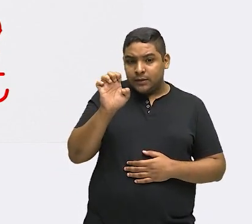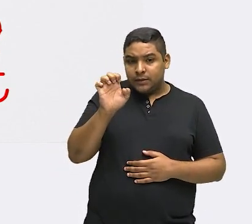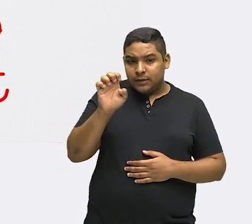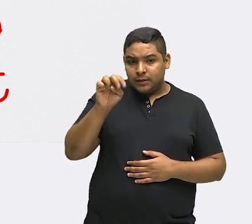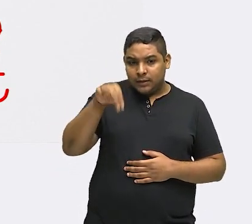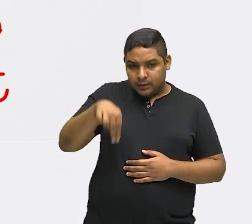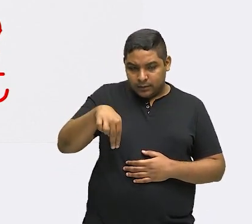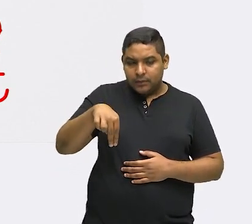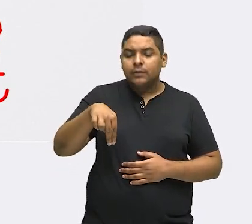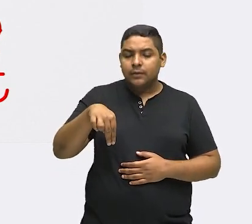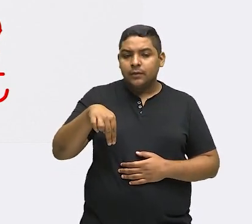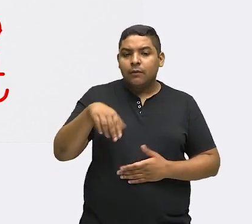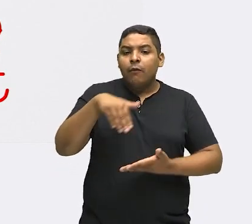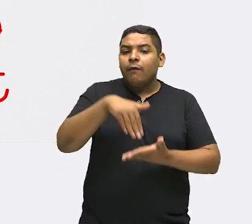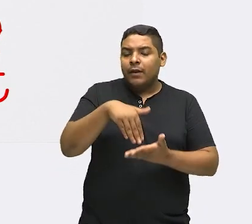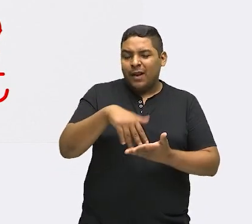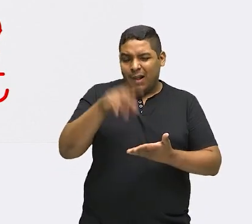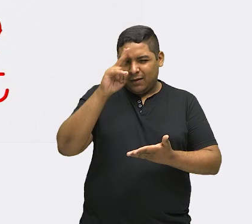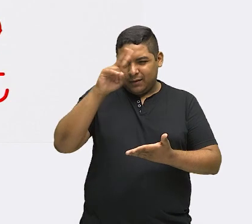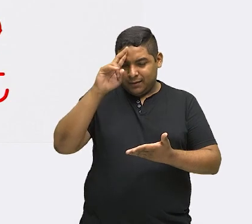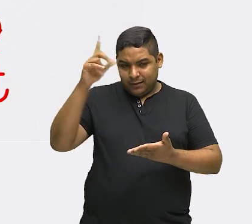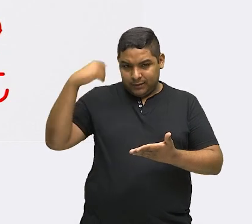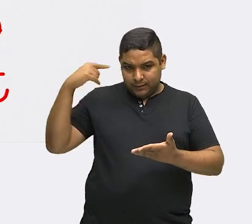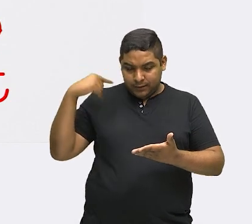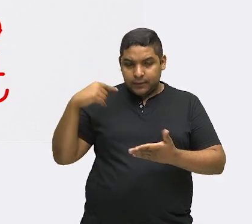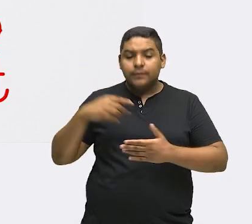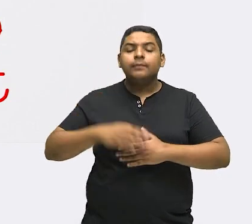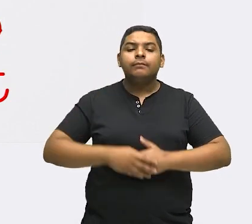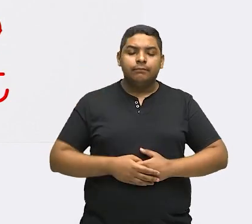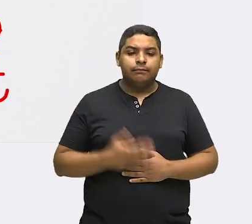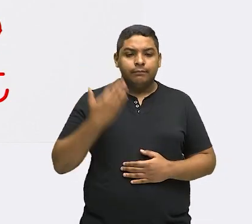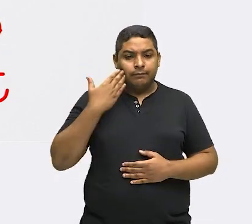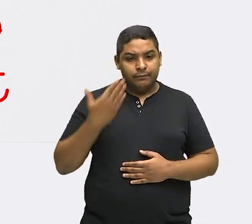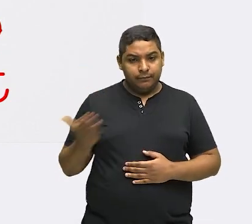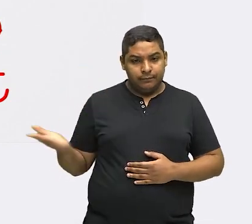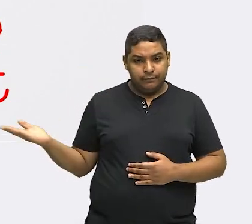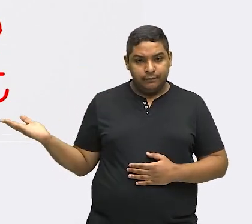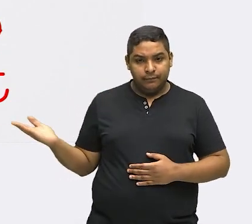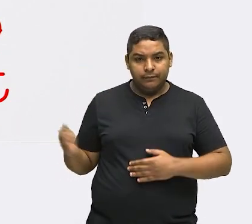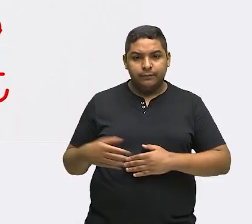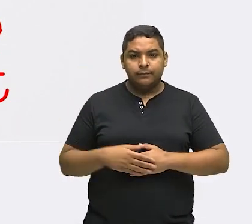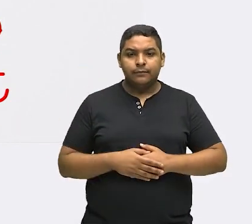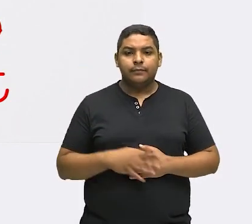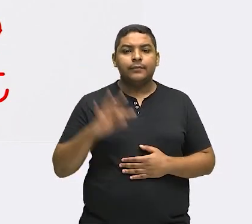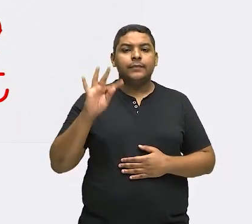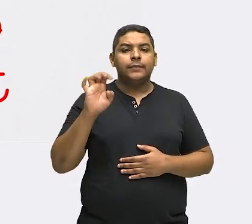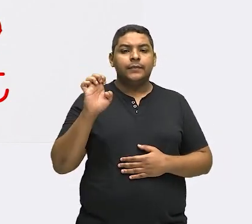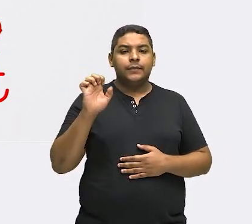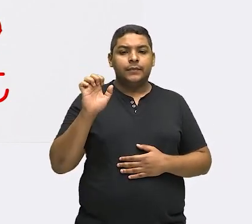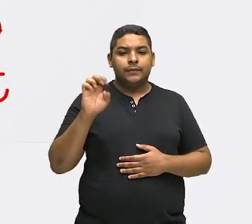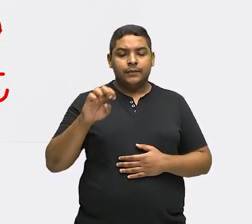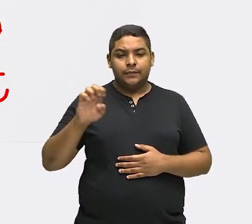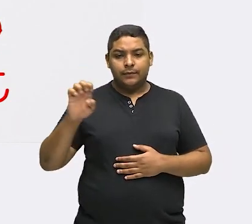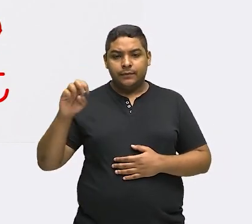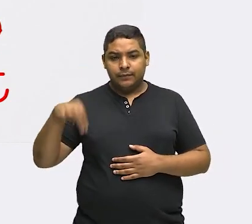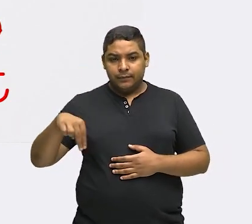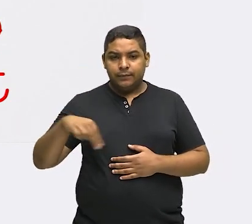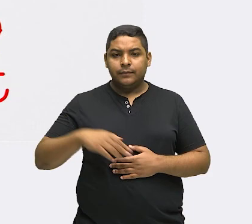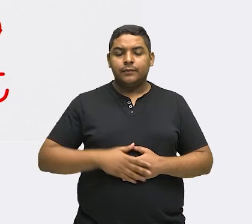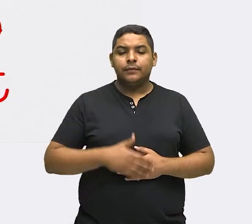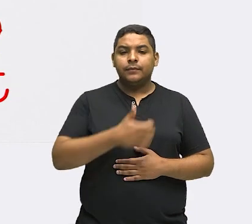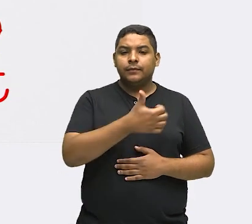Teen. Letra F, 16, ó, teen, novamente no final, só tem que lembrar dessa primeira parte, não